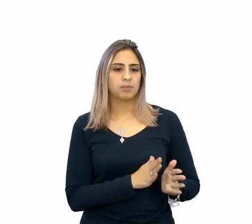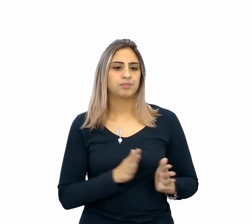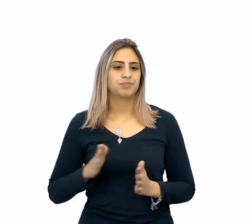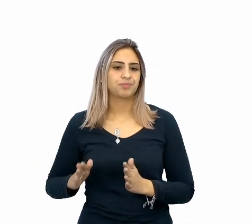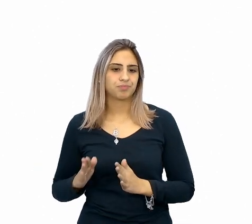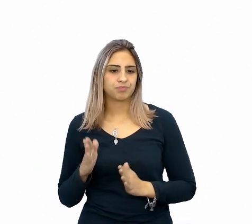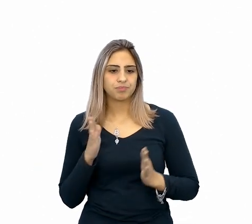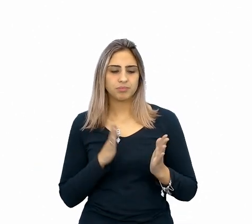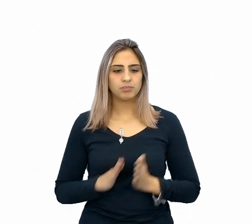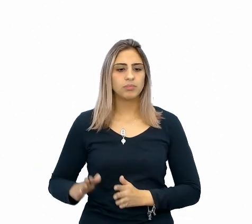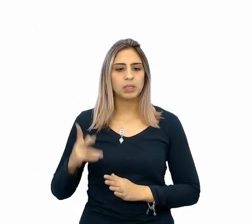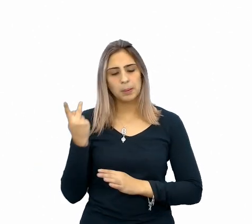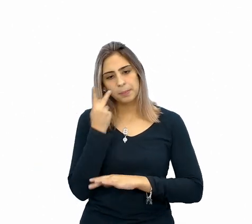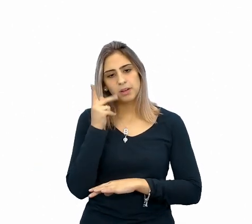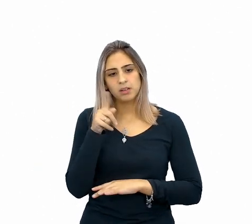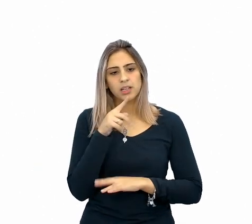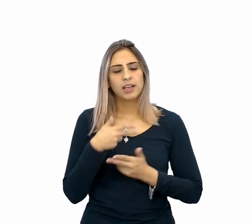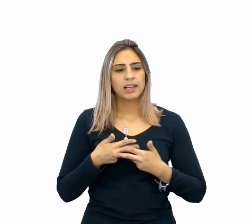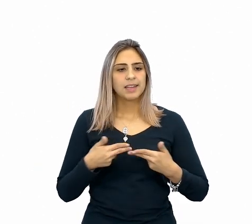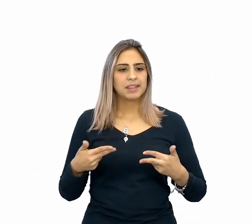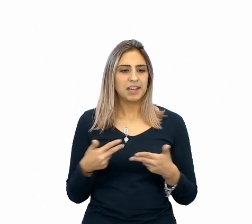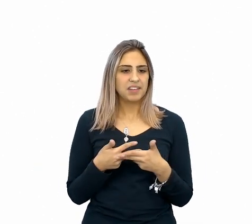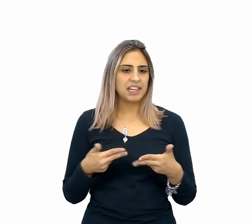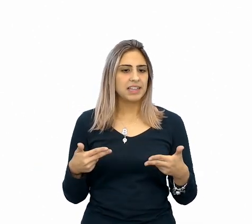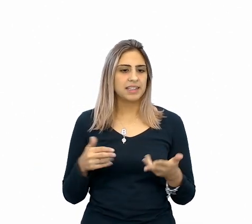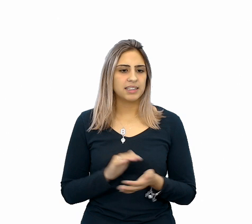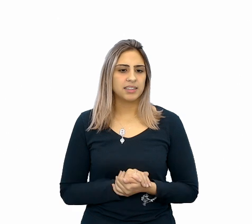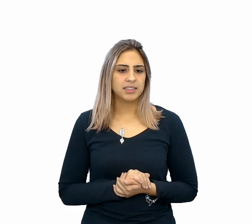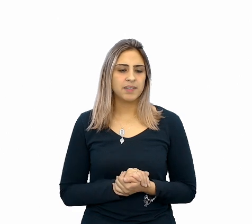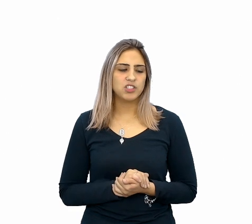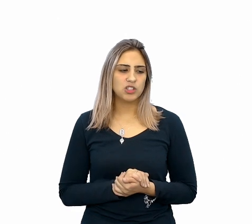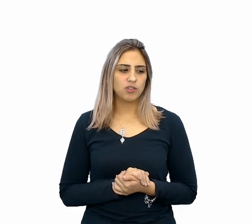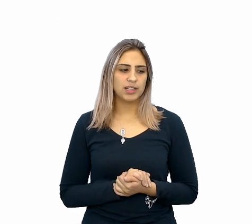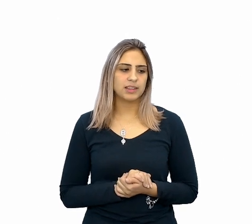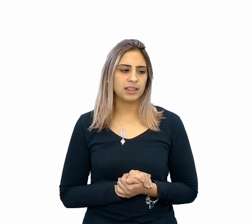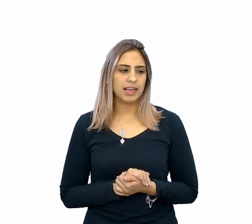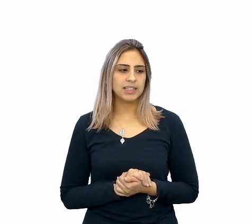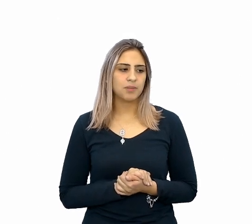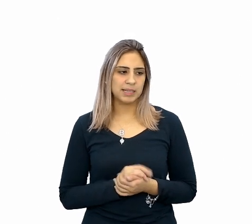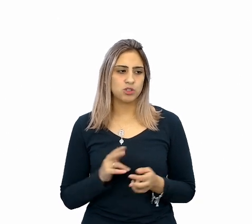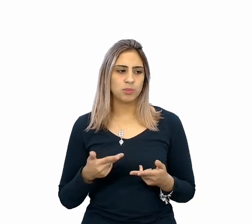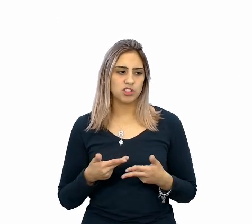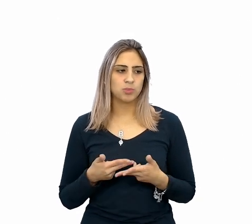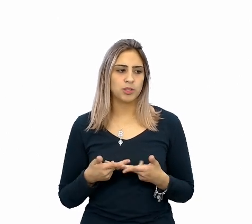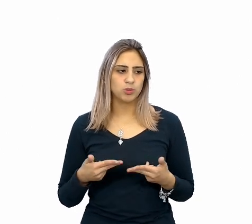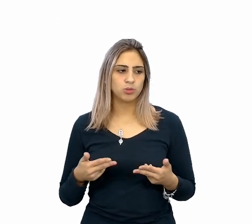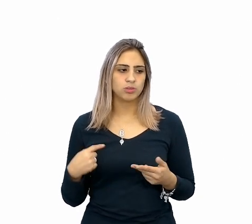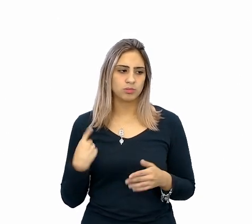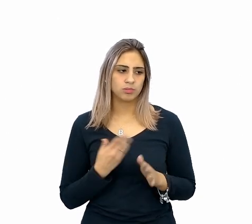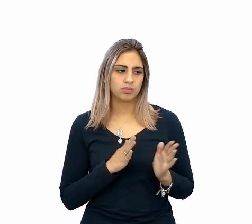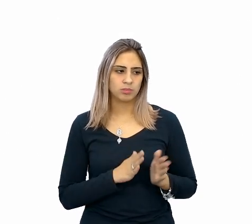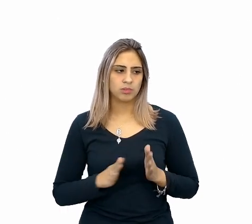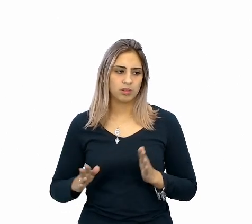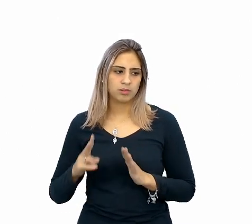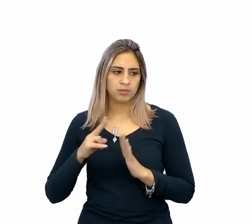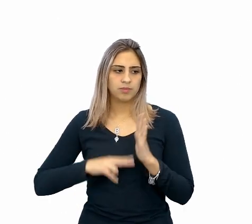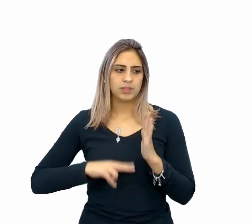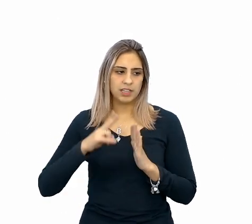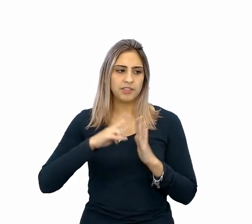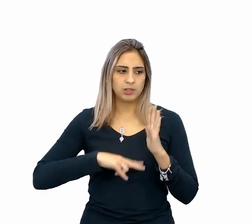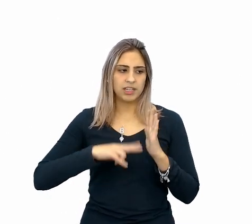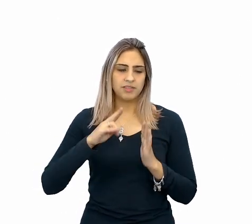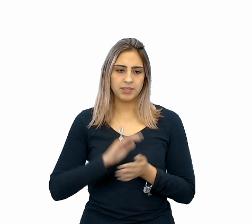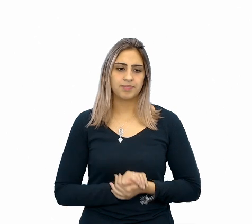de produção vai ocorrer em função desse propósito. Então, os estudantes irão pesquisar, ler,